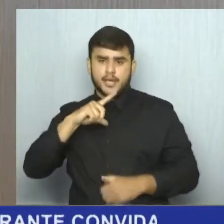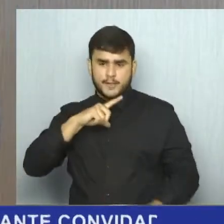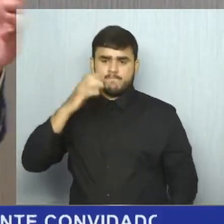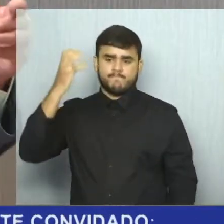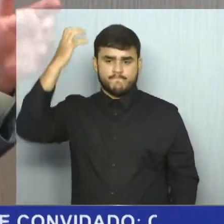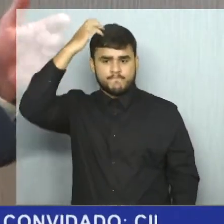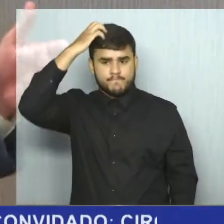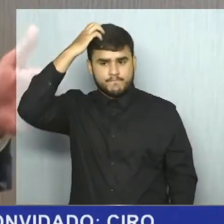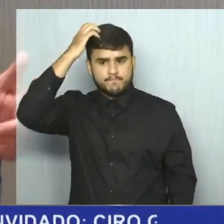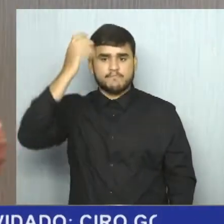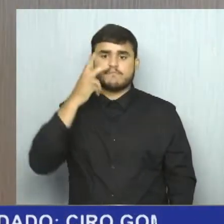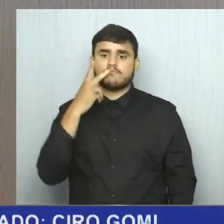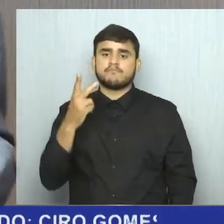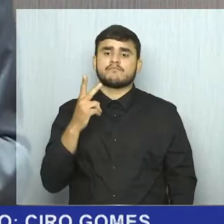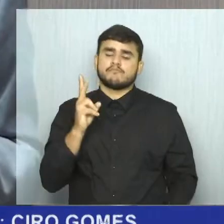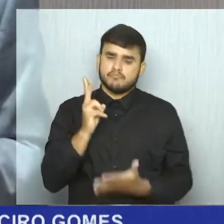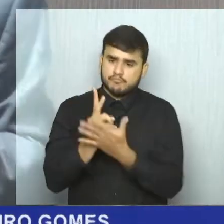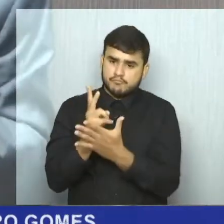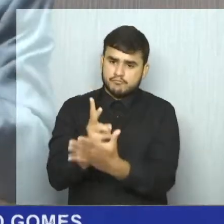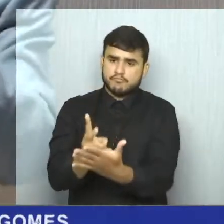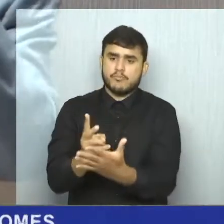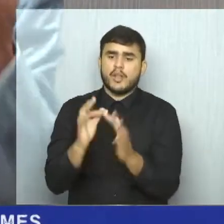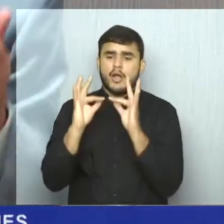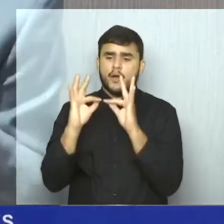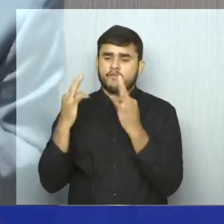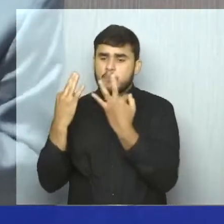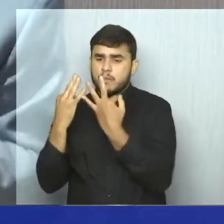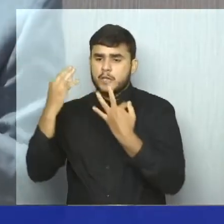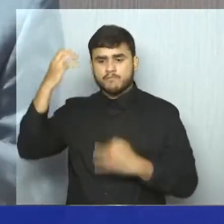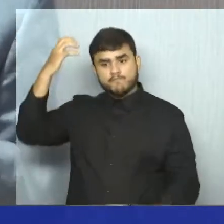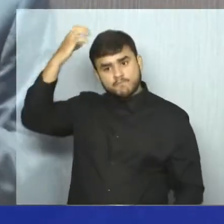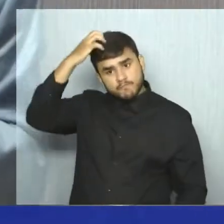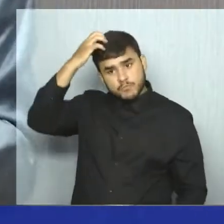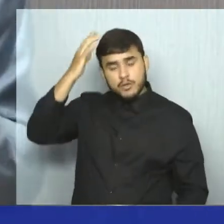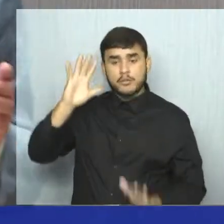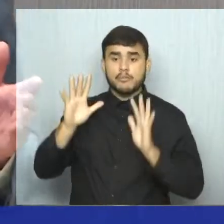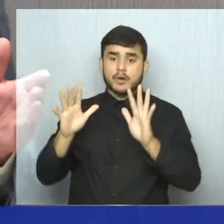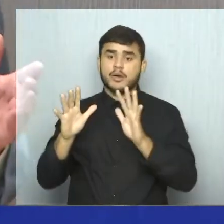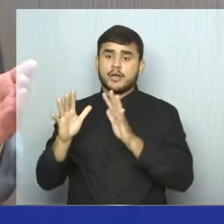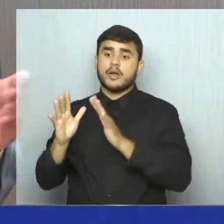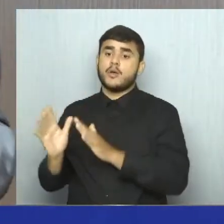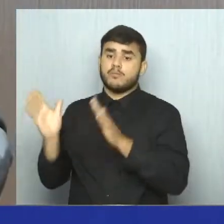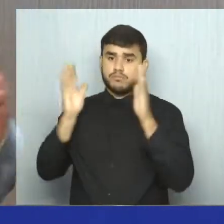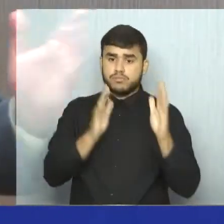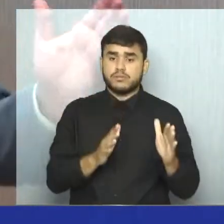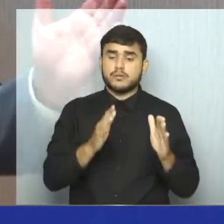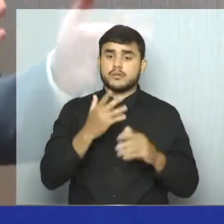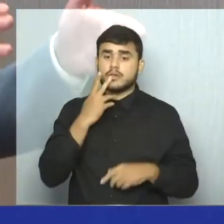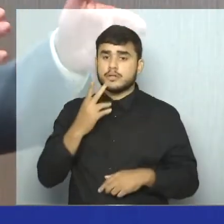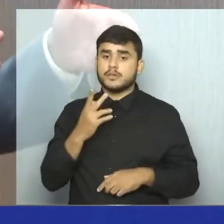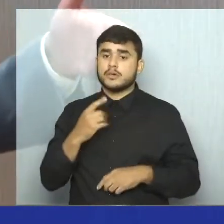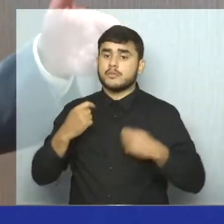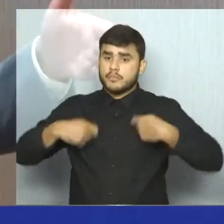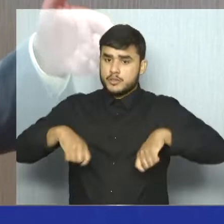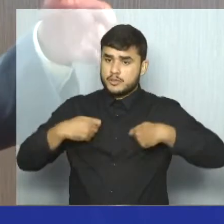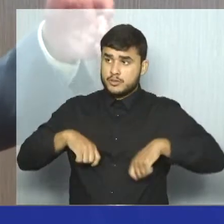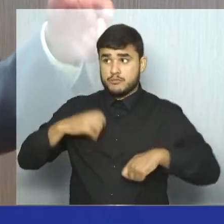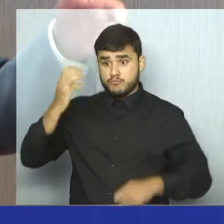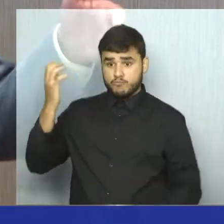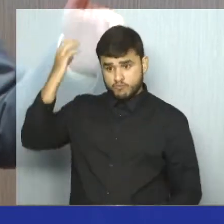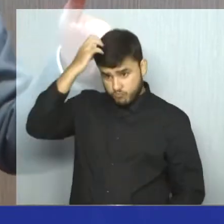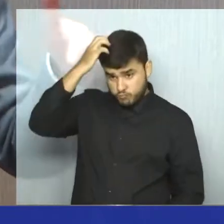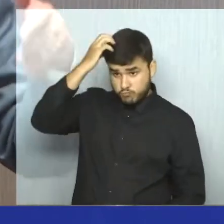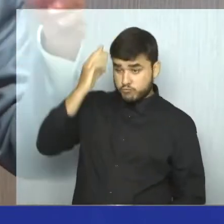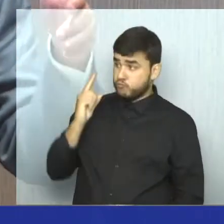o primado da monarquia, mas em todas elas se estabeleceu definitivamente que o poder transitou do poder do rei,